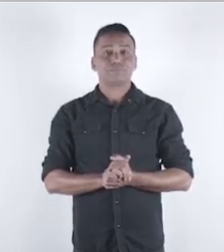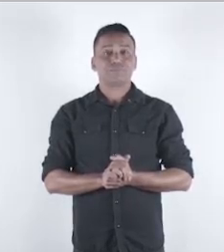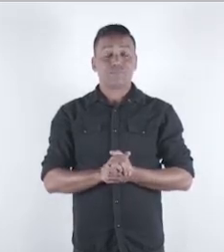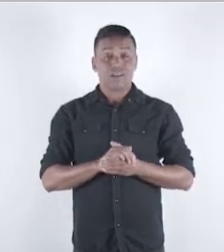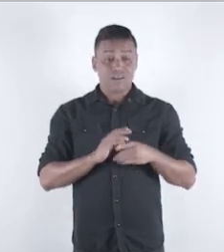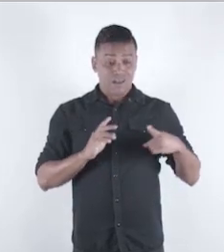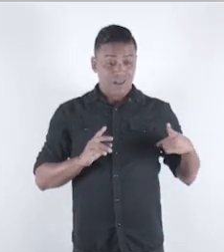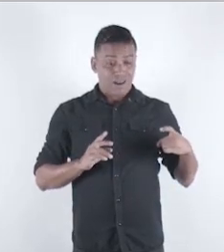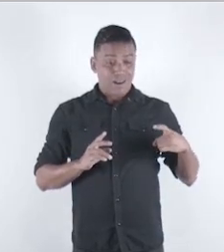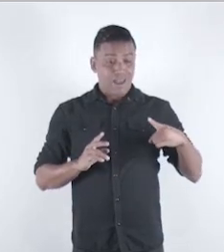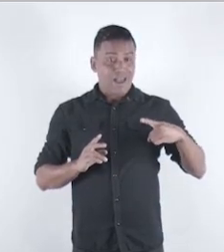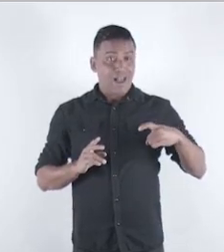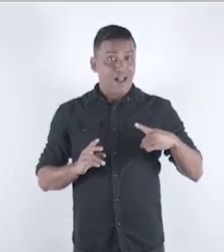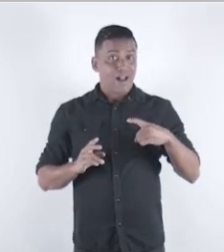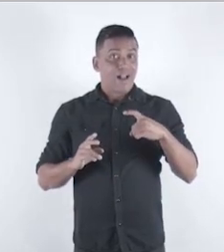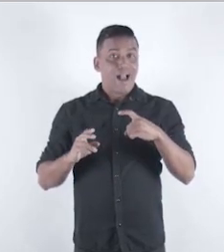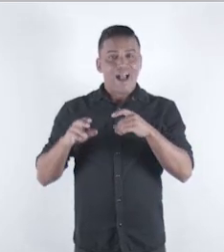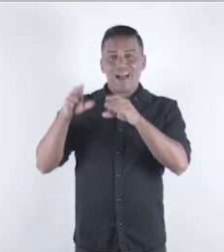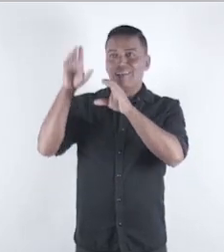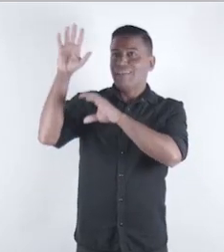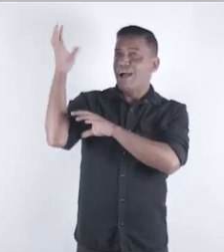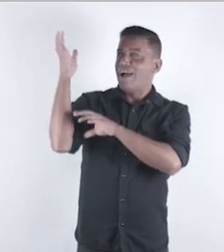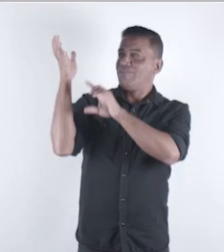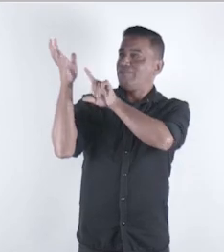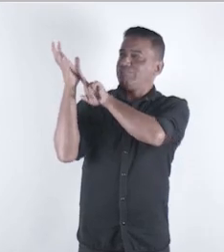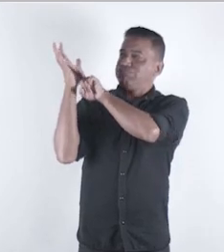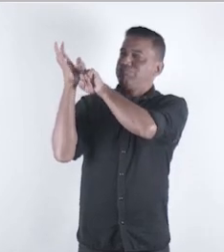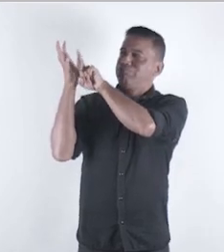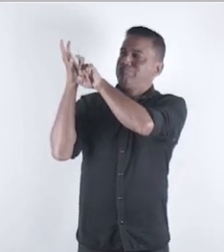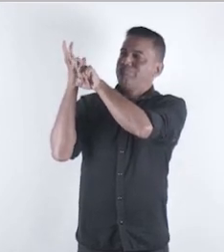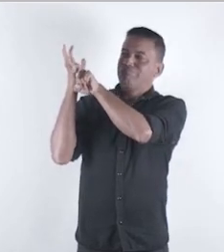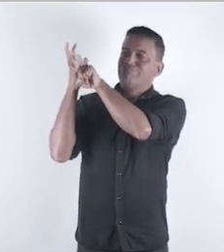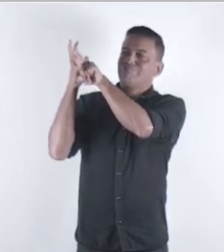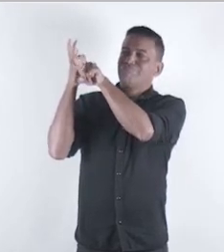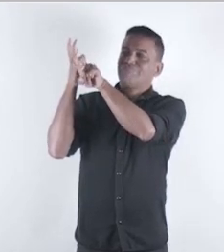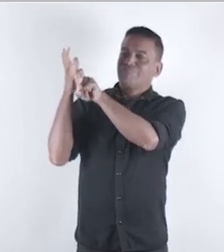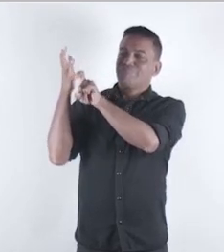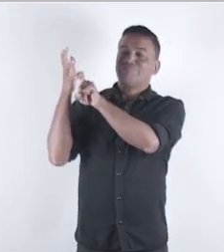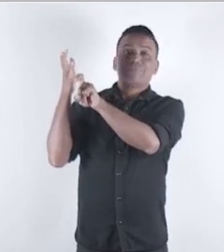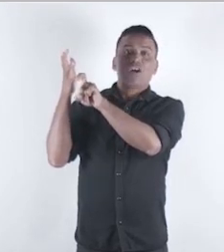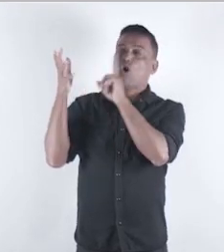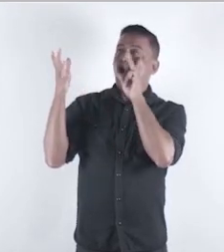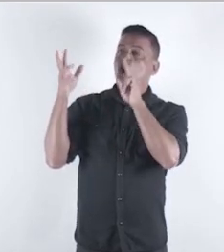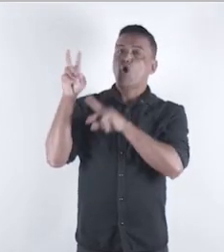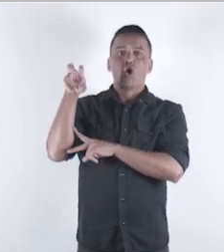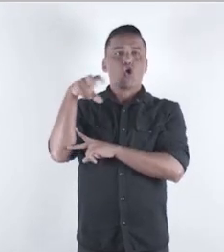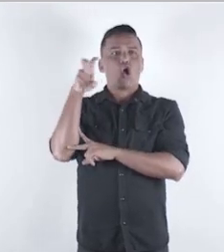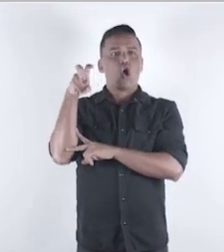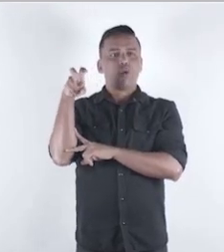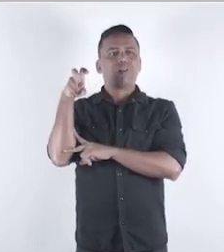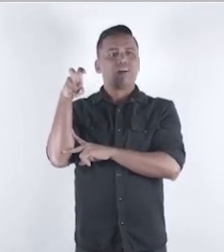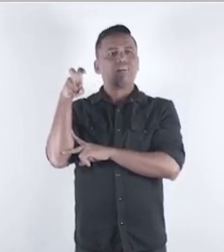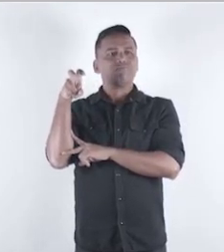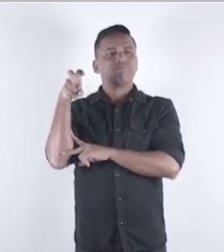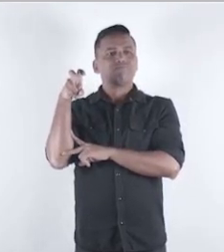A lagarta se arrastou até a ponta de uma folha. Olhou para a cobra e pensou que sim, queria ser